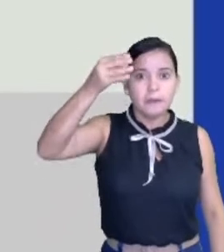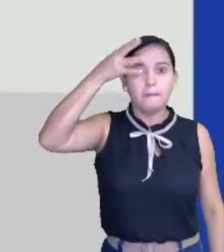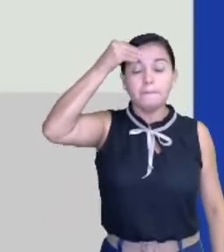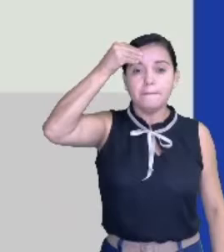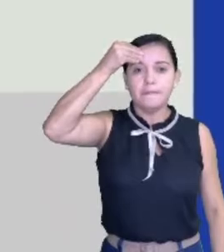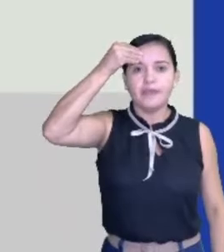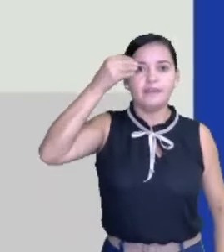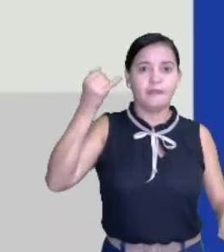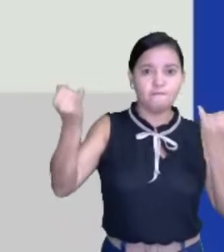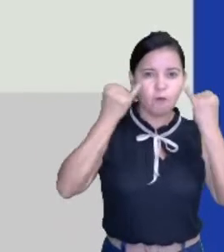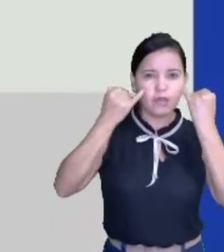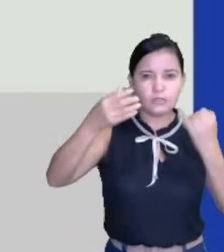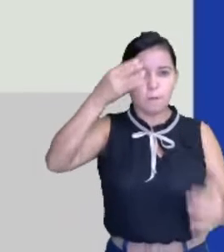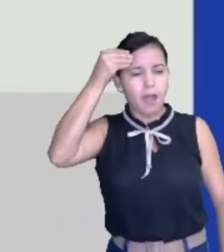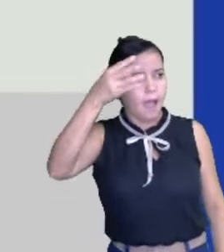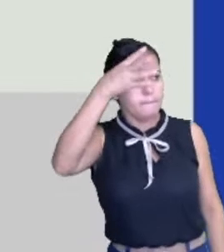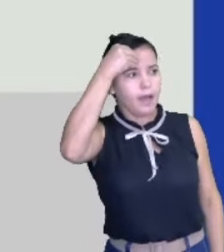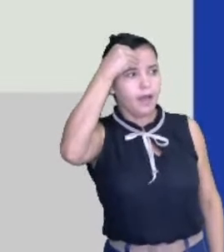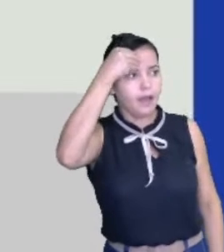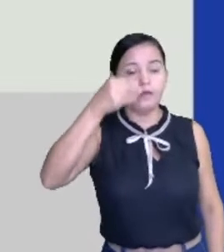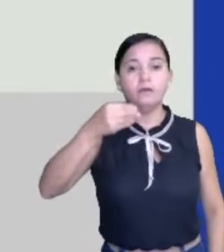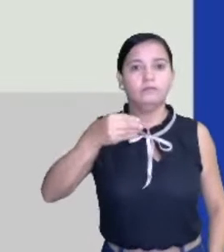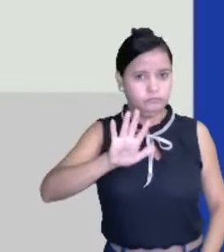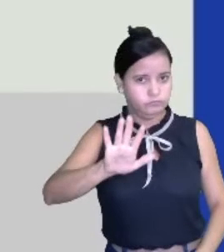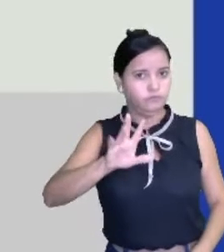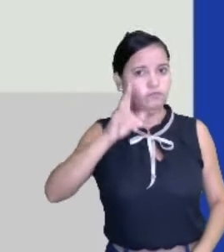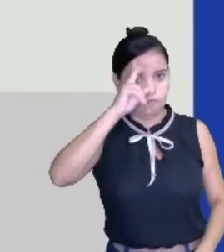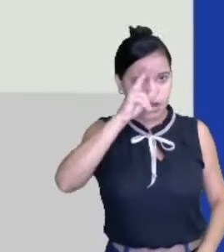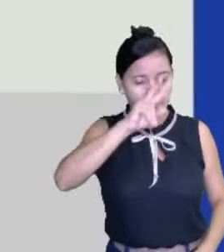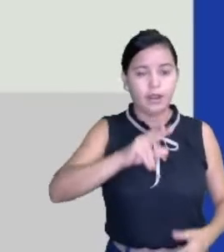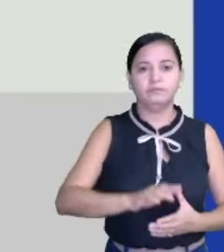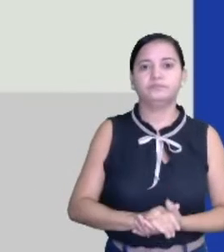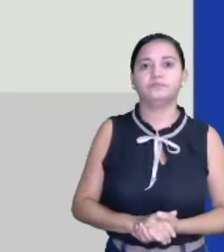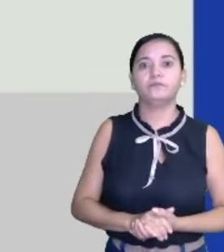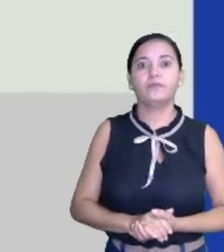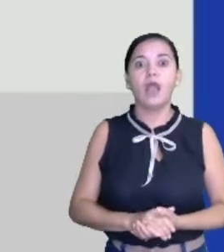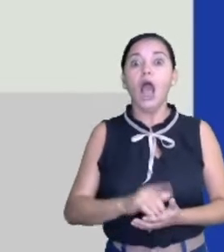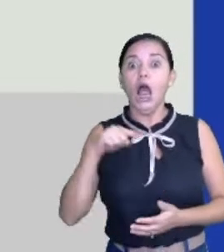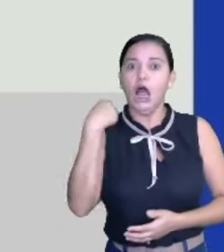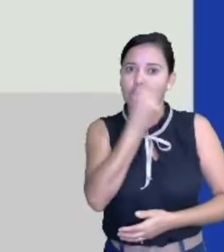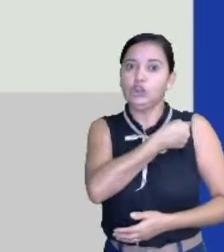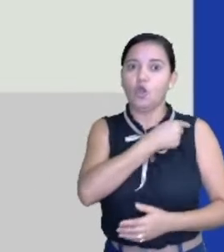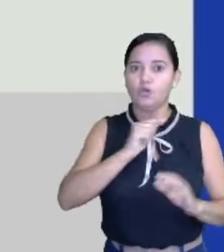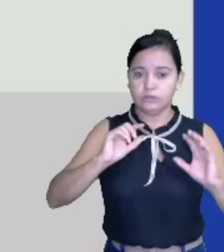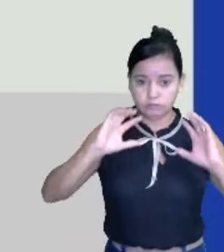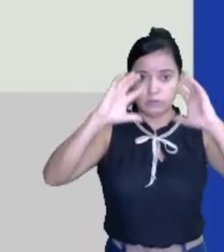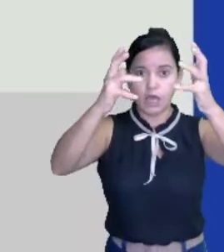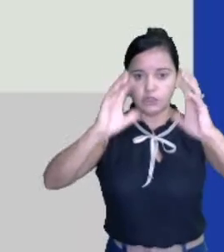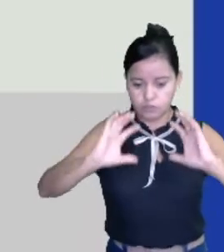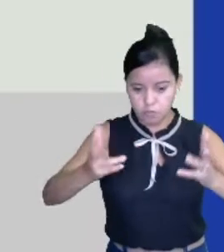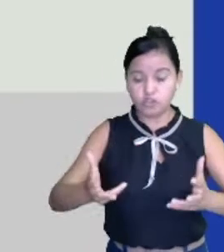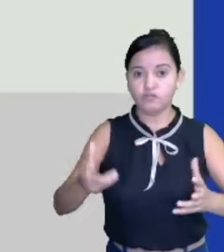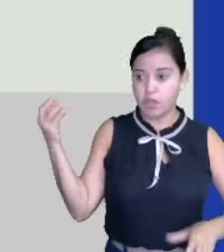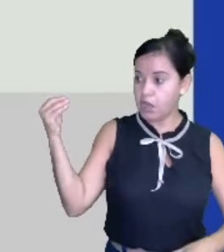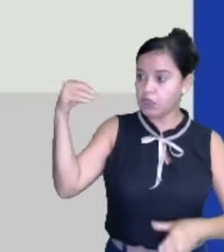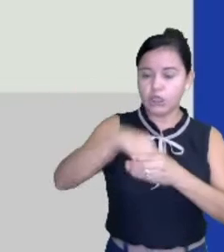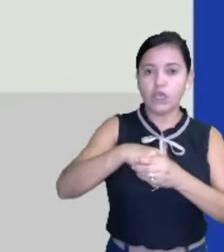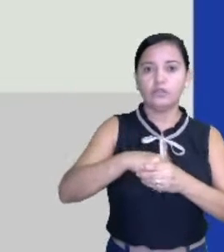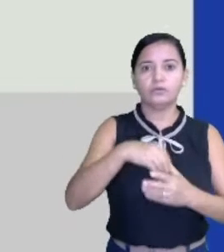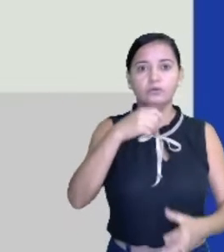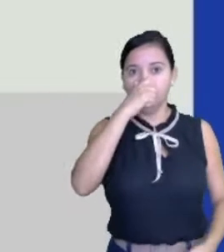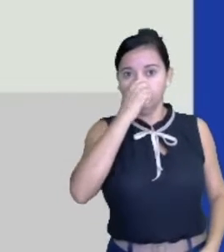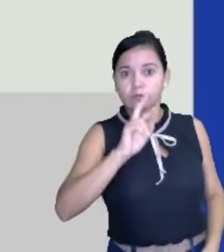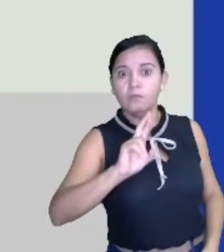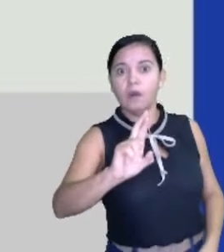metabolizado essas informações, é interessante também eu reforçar isso aqui. A nossa atmosfera hoje tem uma quantidade de oxigênio que é ideal